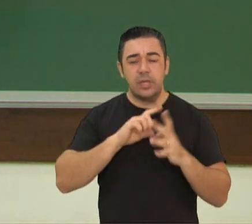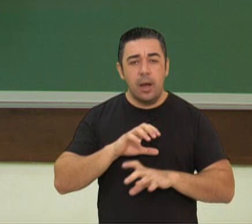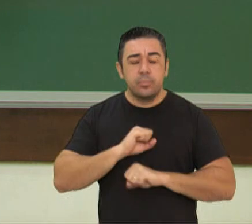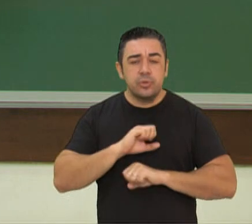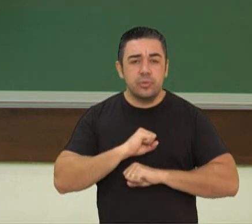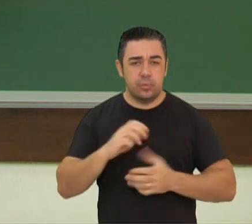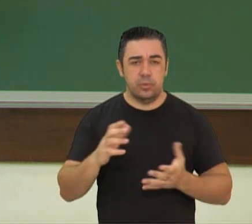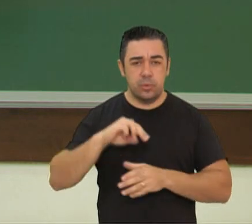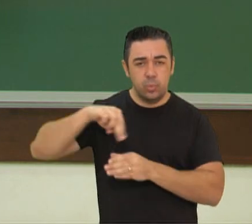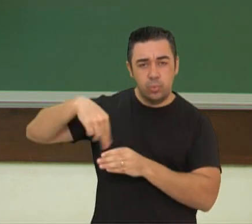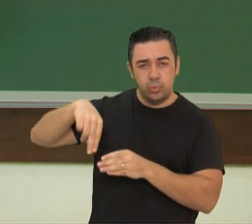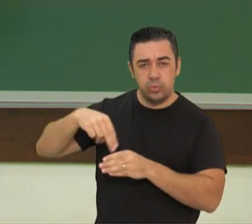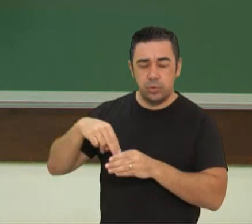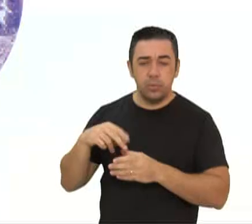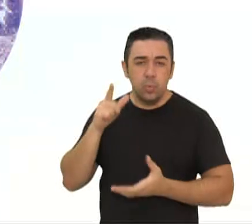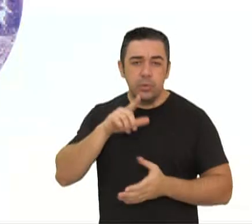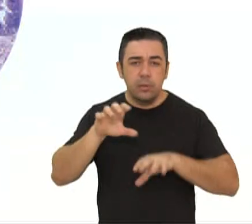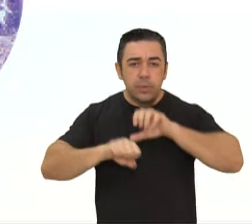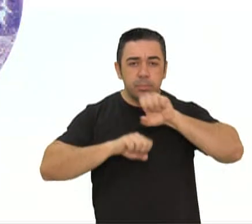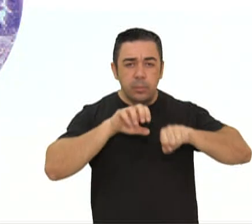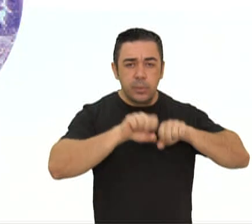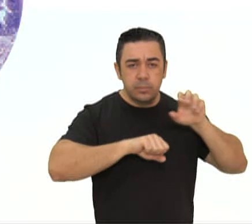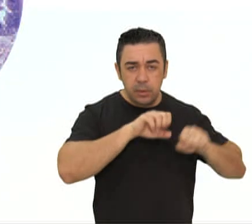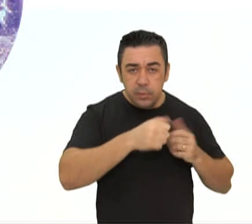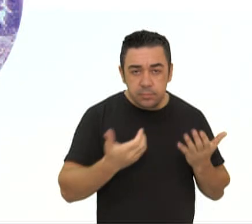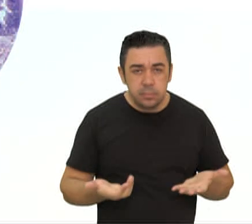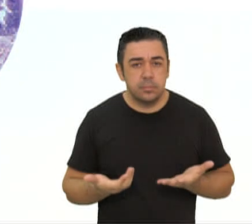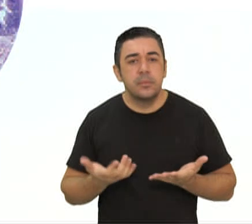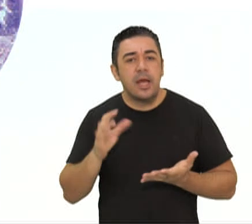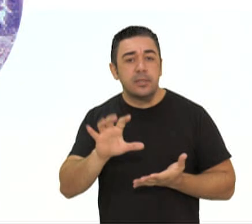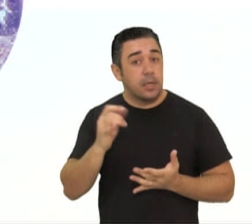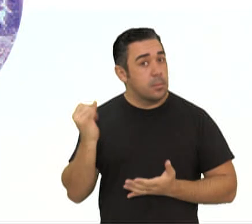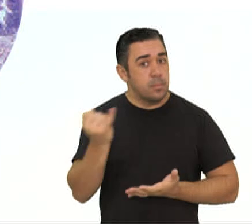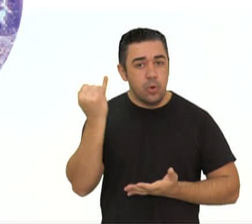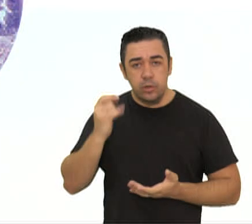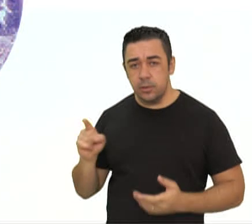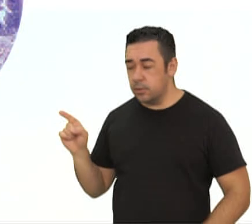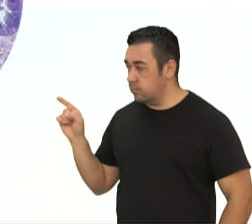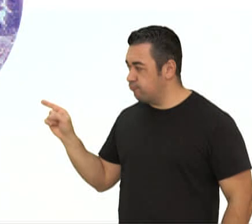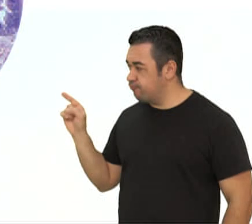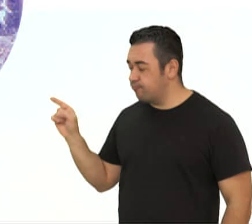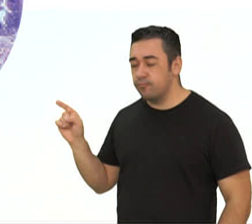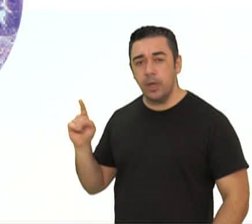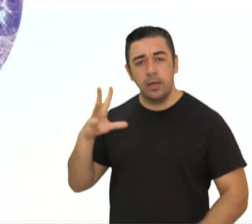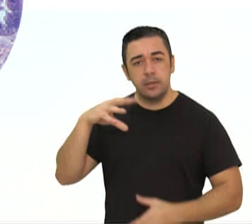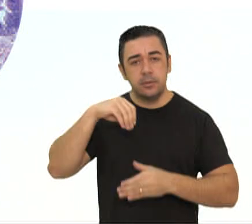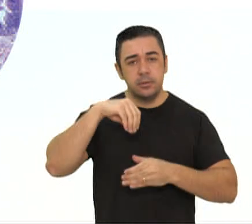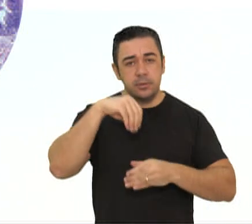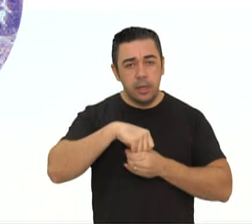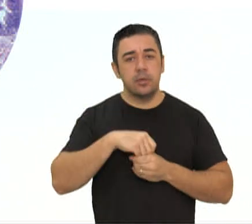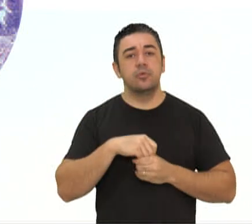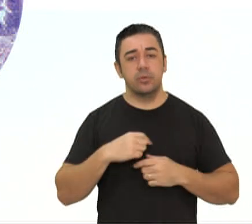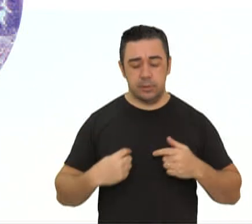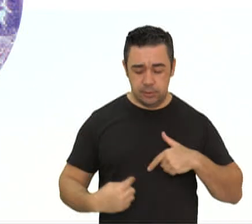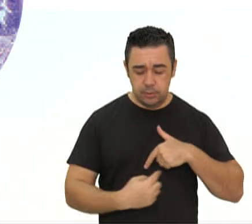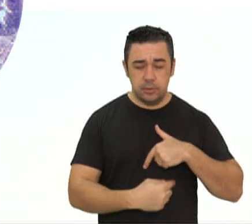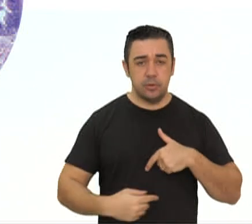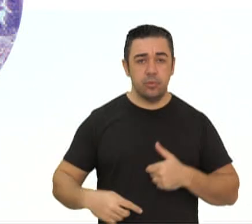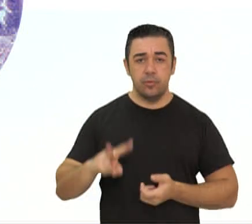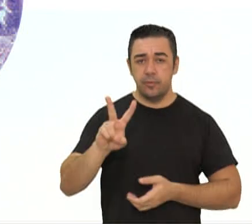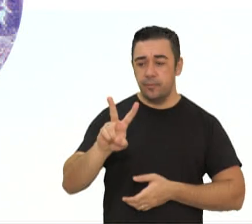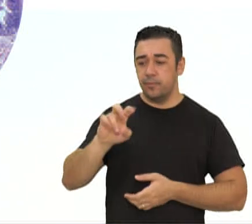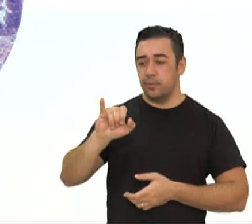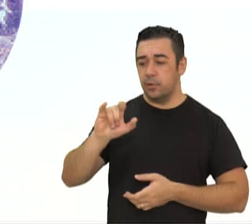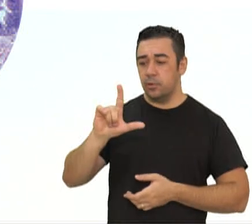para pegar todos esses nutrientes, tá? Então, isso aqui é muito importante. No nosso intestino nós temos vilosidades,